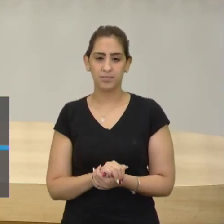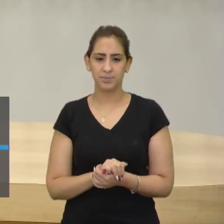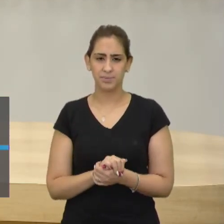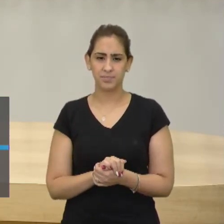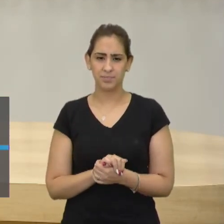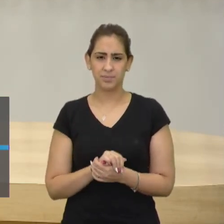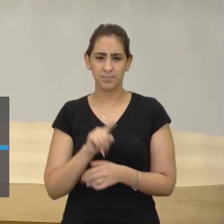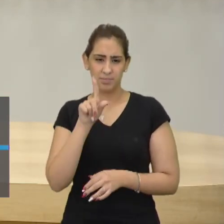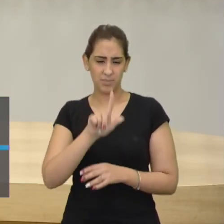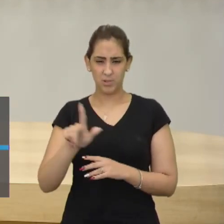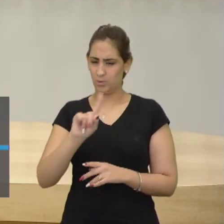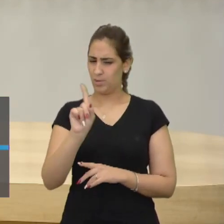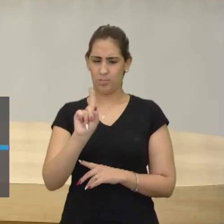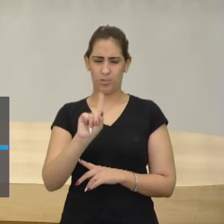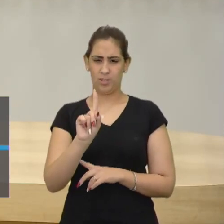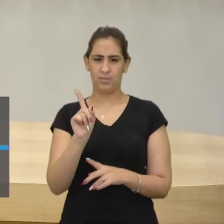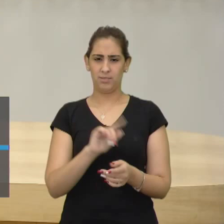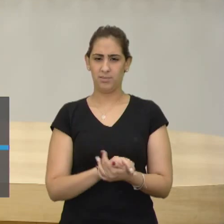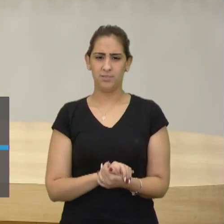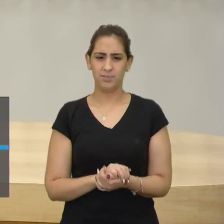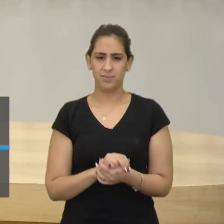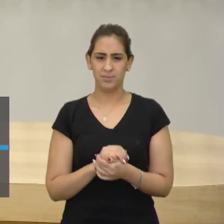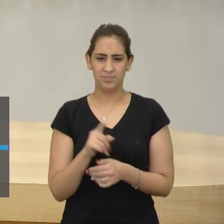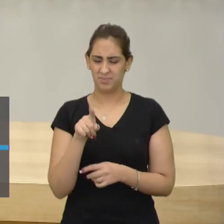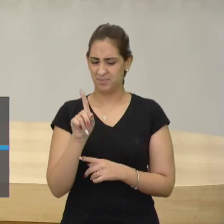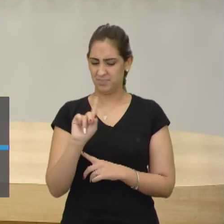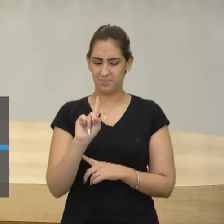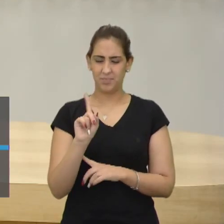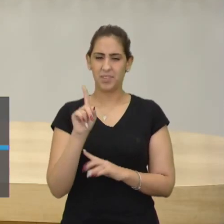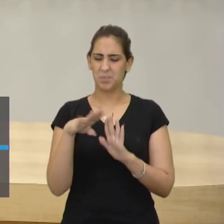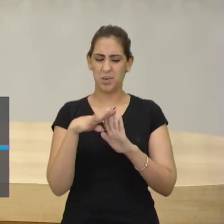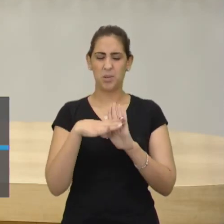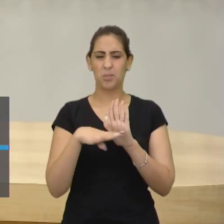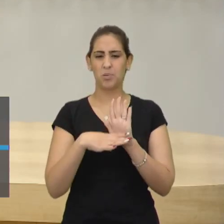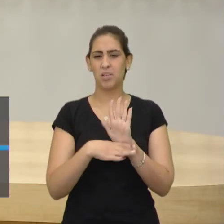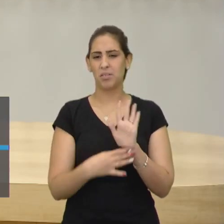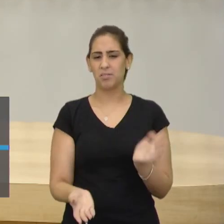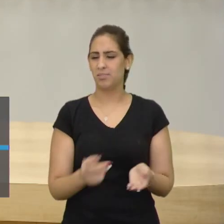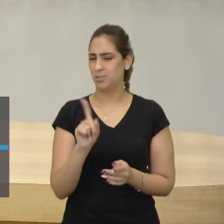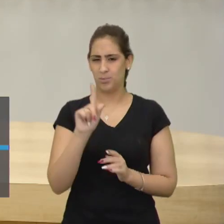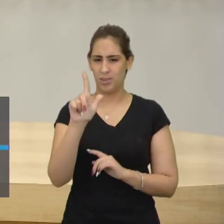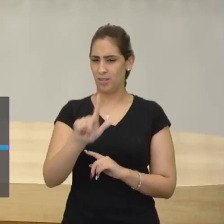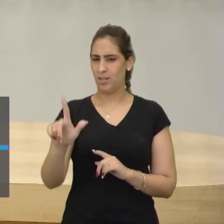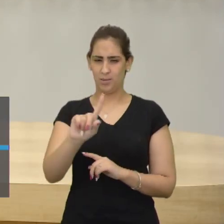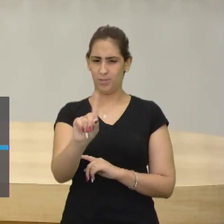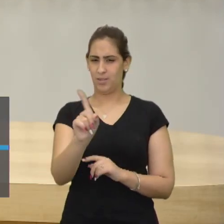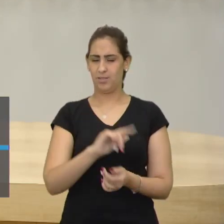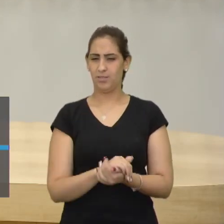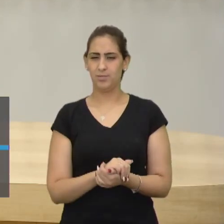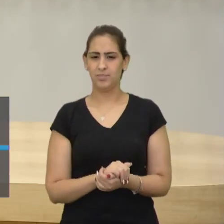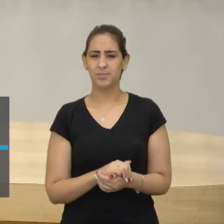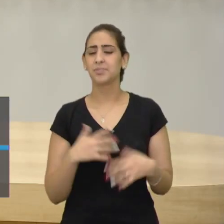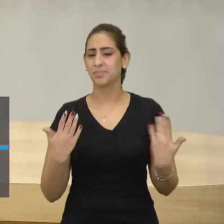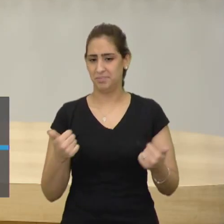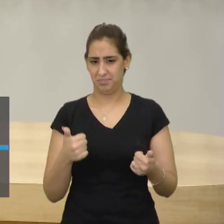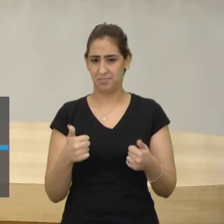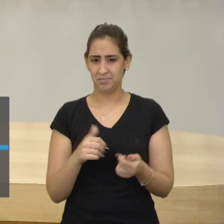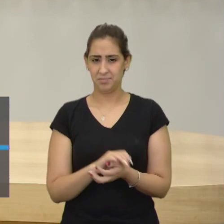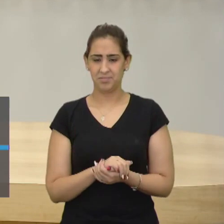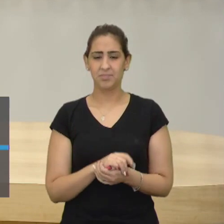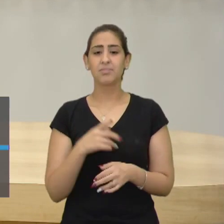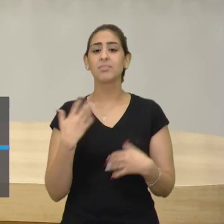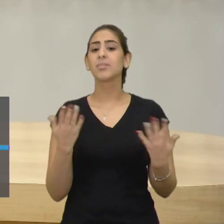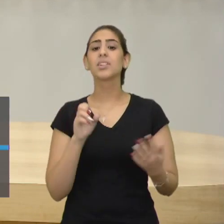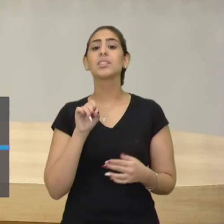não é literatura, não. Isso aqui é um manual, isso aqui não é literatura, não. Beleza.